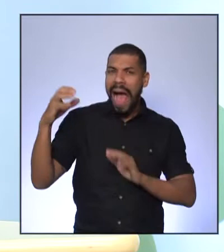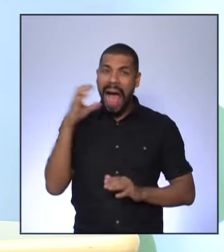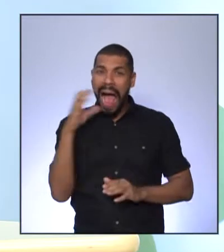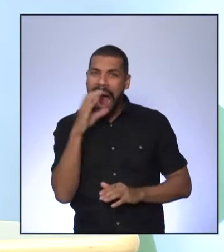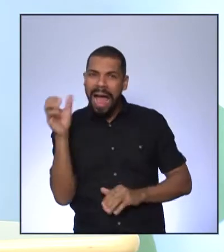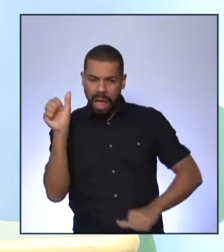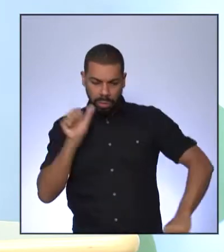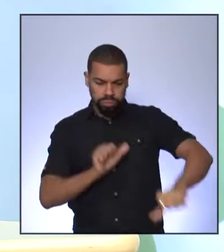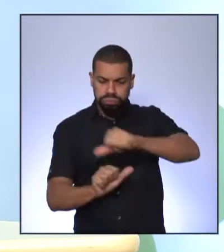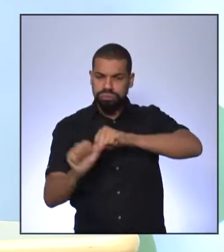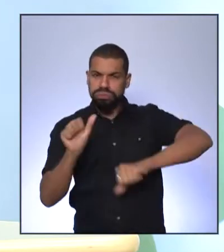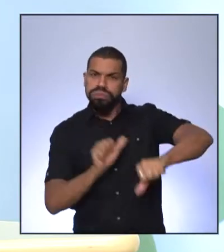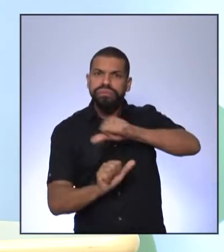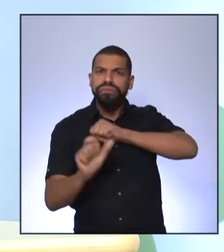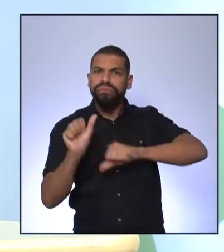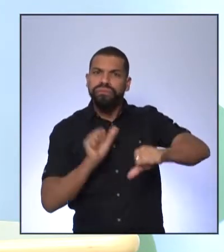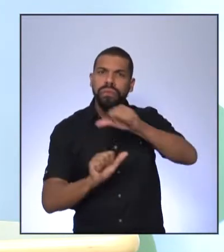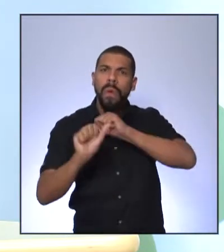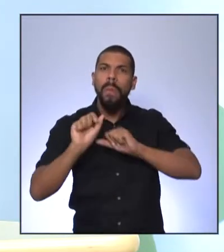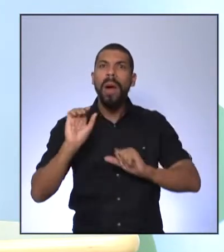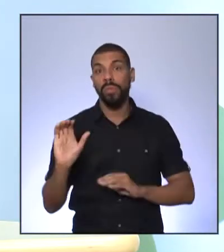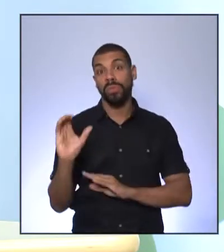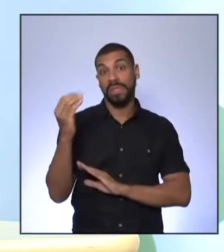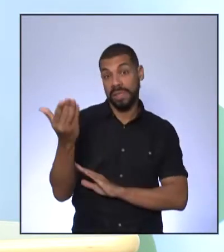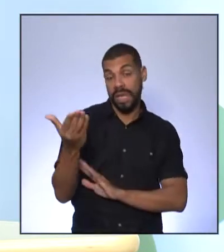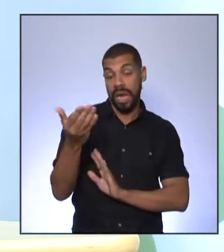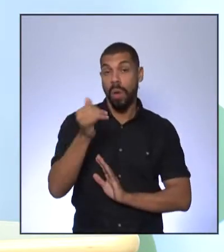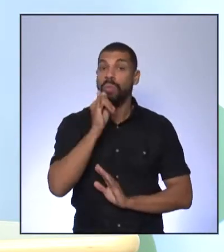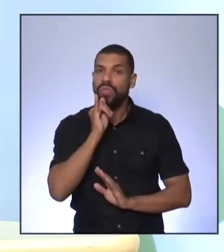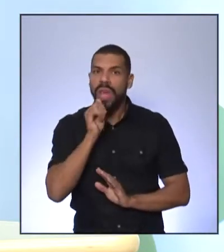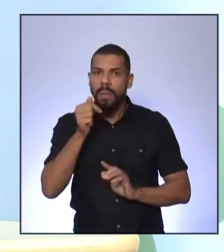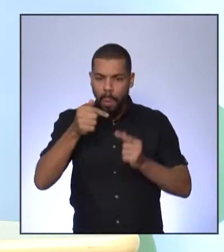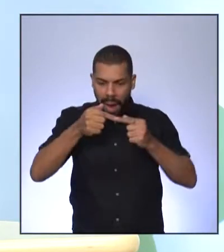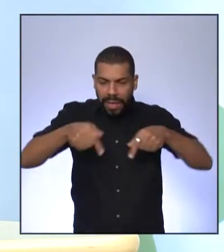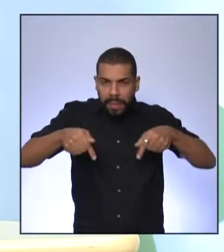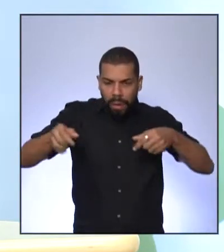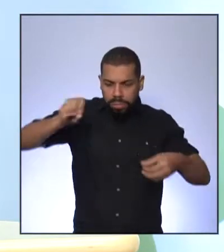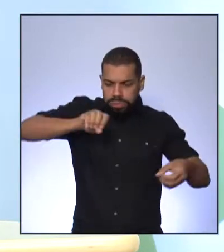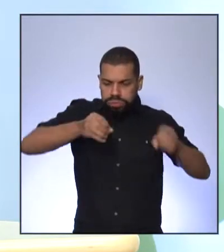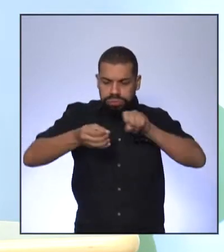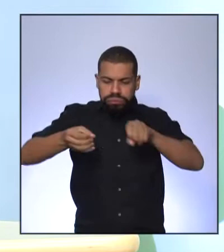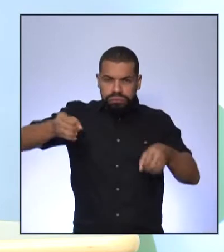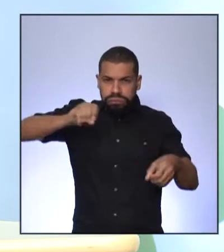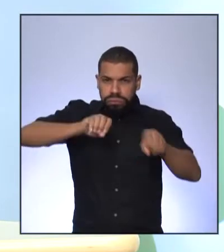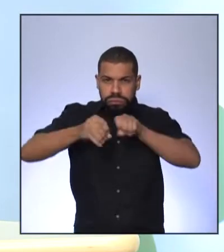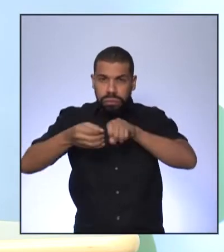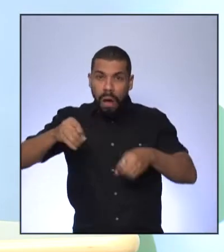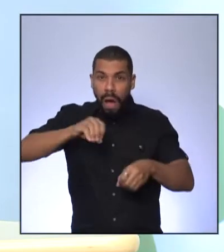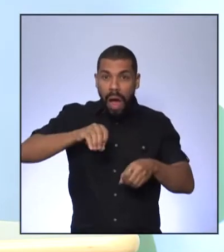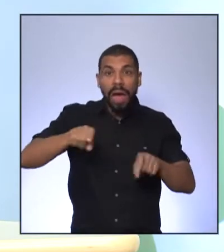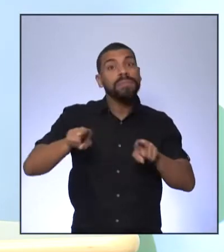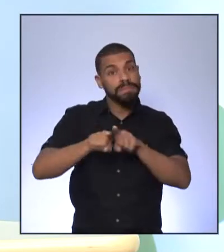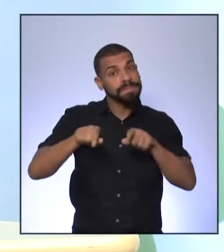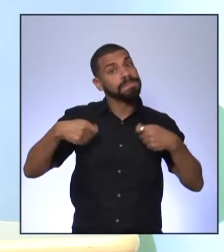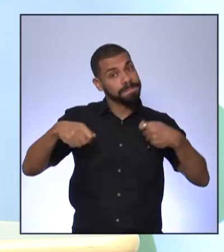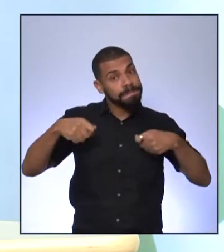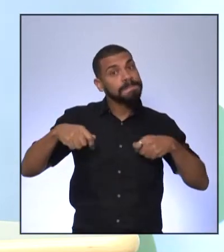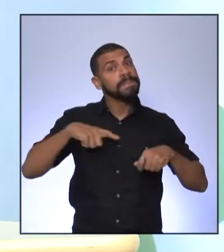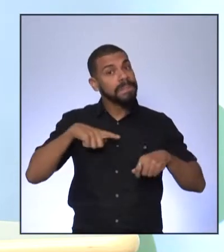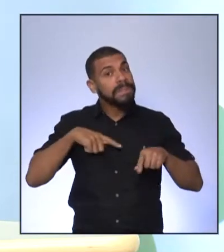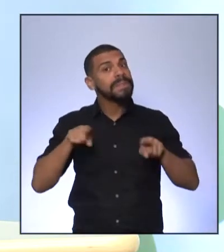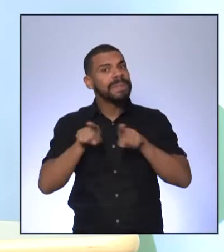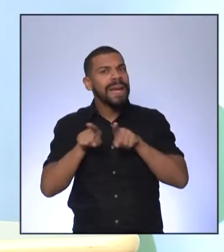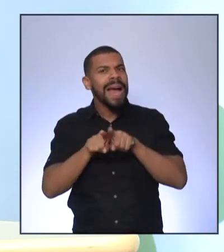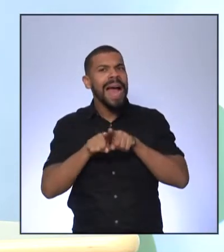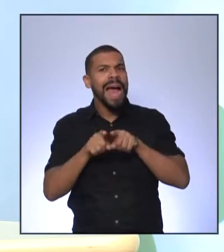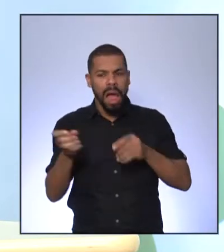reação, o tempo que a reação leva para acontecer? Porque para uma reação química acontecer, é necessário que haja colisões e é necessário que